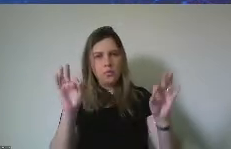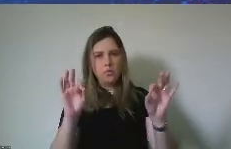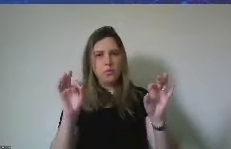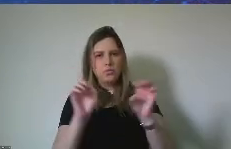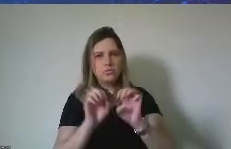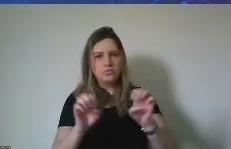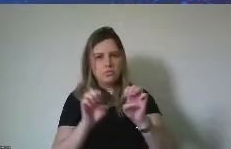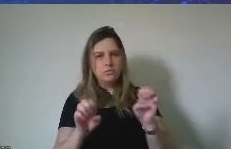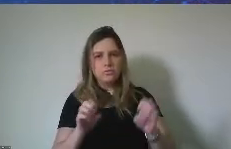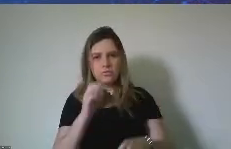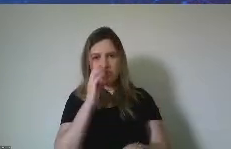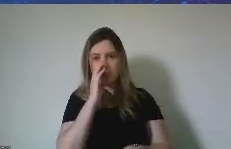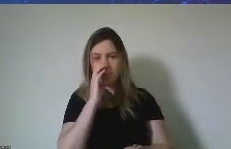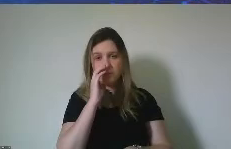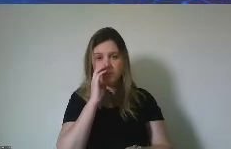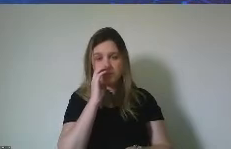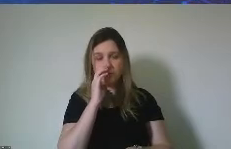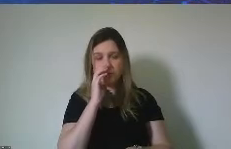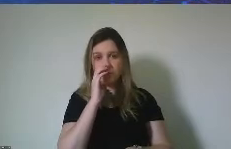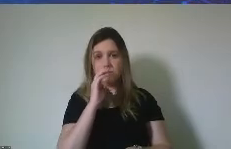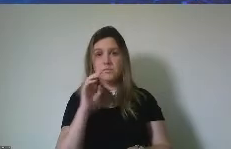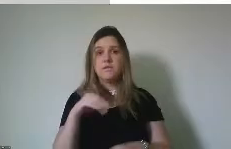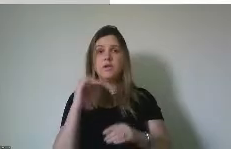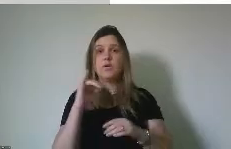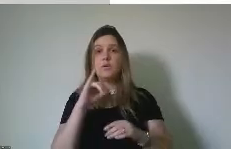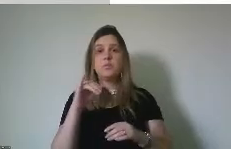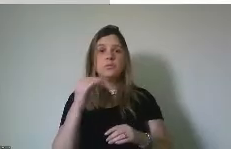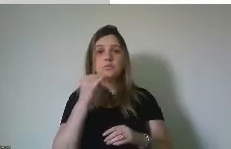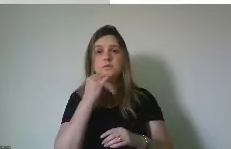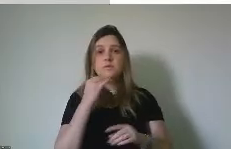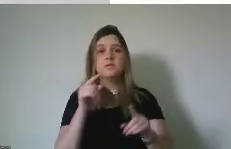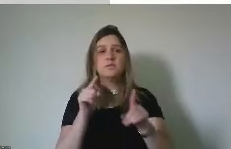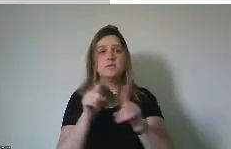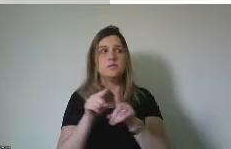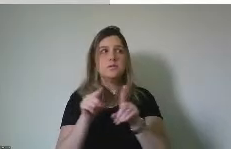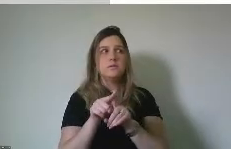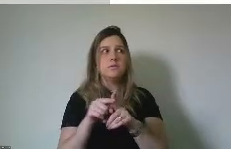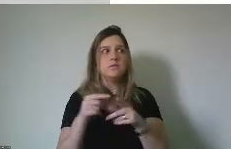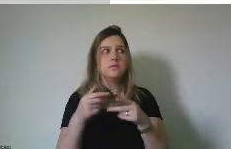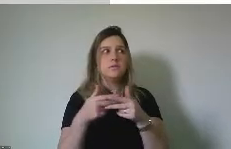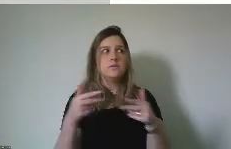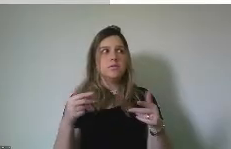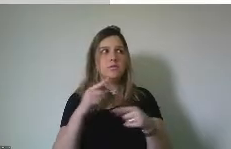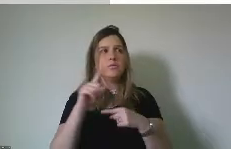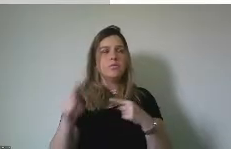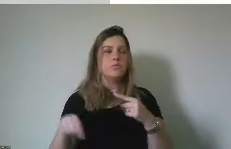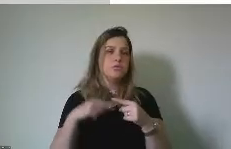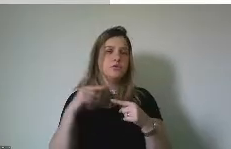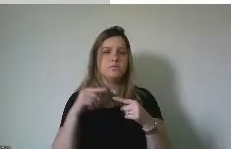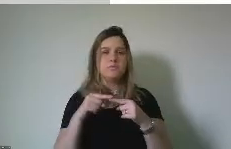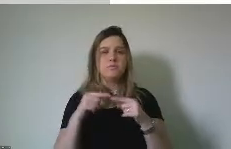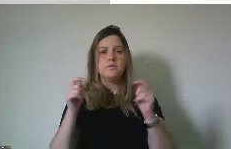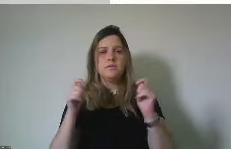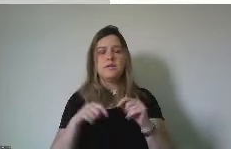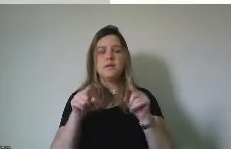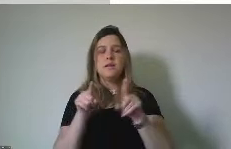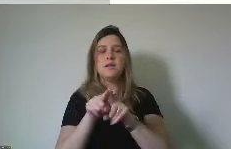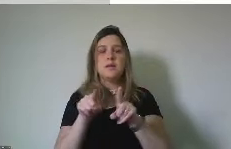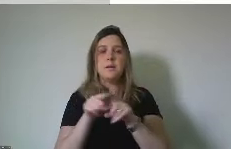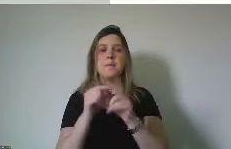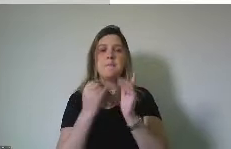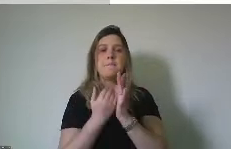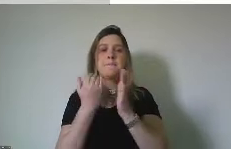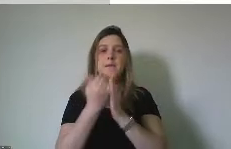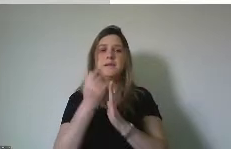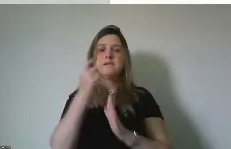o aumento da complexidade do setor vai trazer vantagens competitivas adicionais as empresas mais interessantes